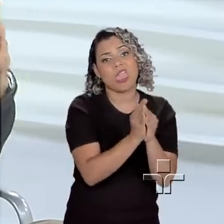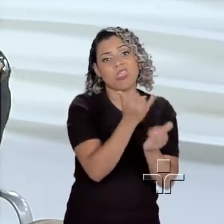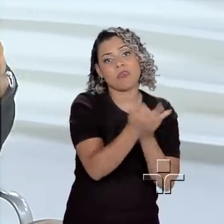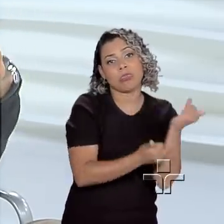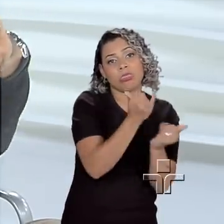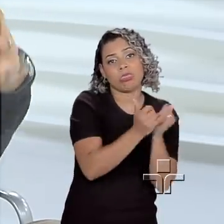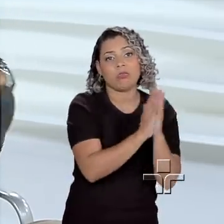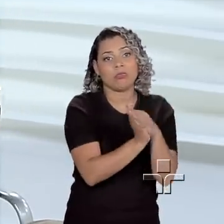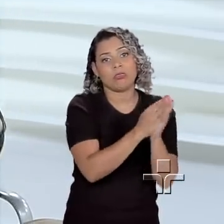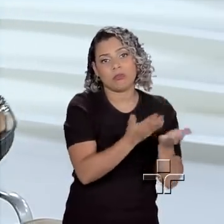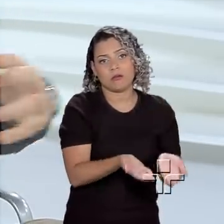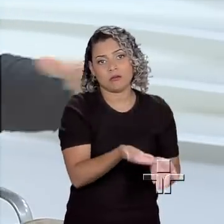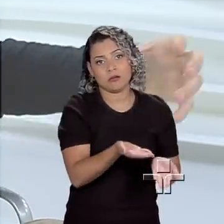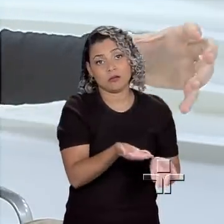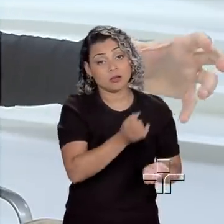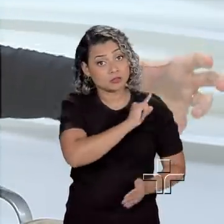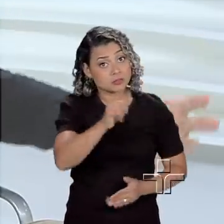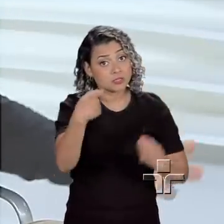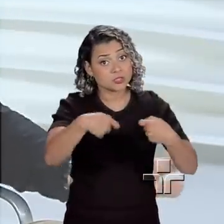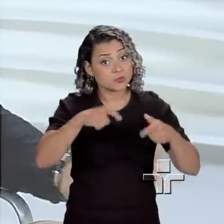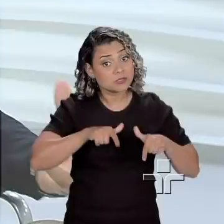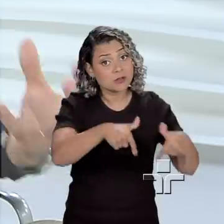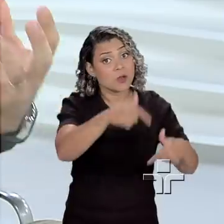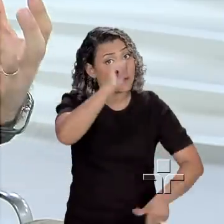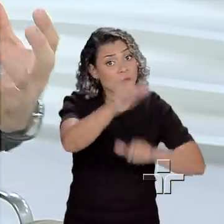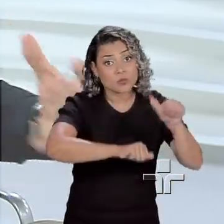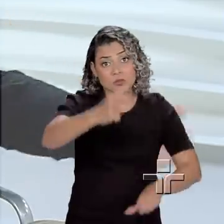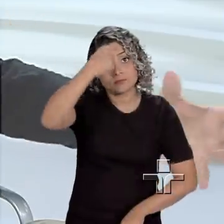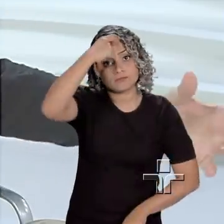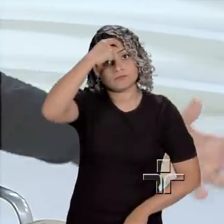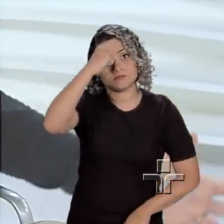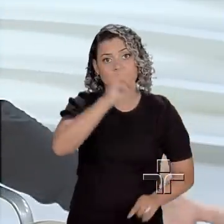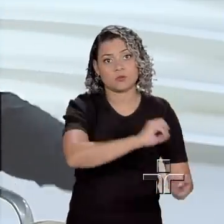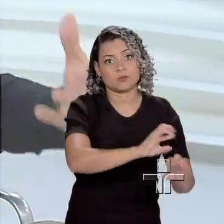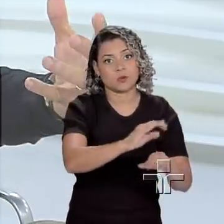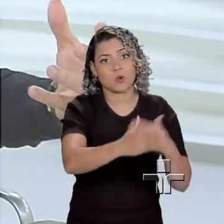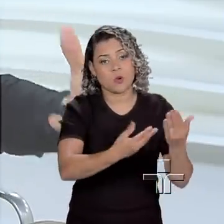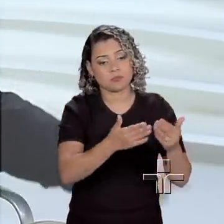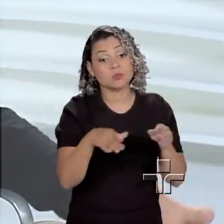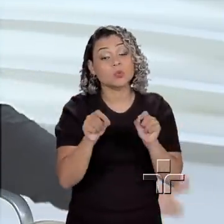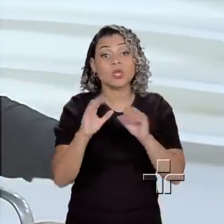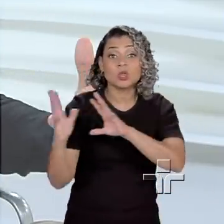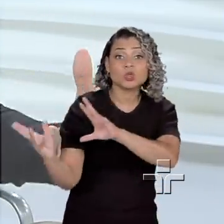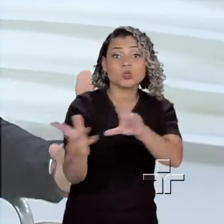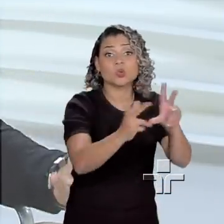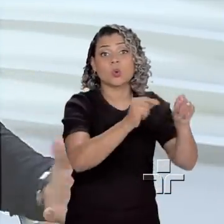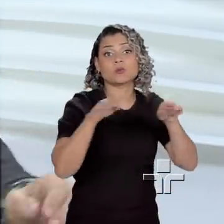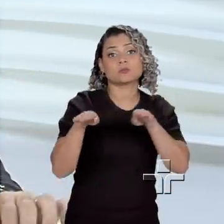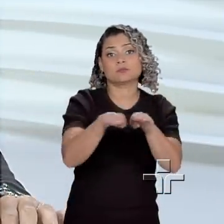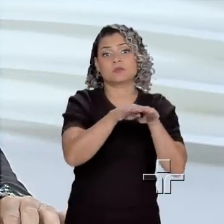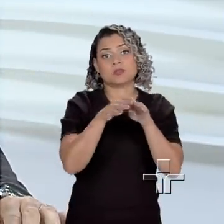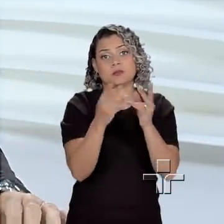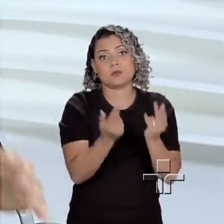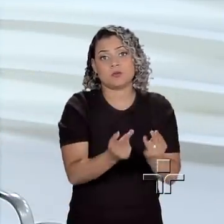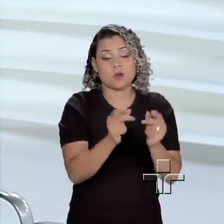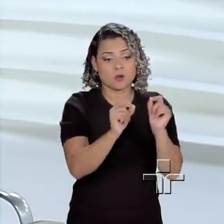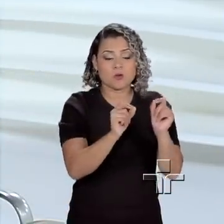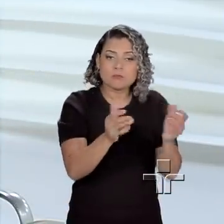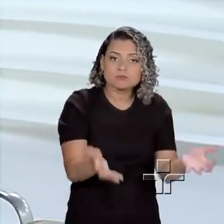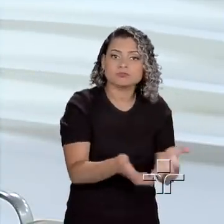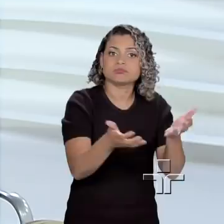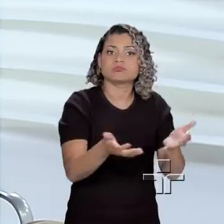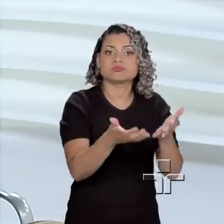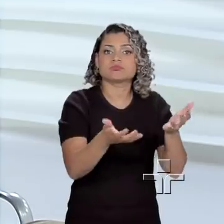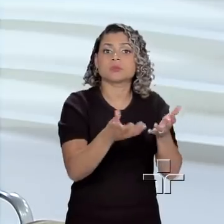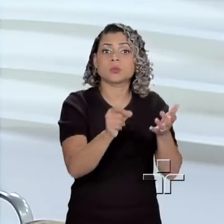Enquanto a gente não mudar como é que a gente cria as pessoas, todas elas, lá da base, a gente vai continuar